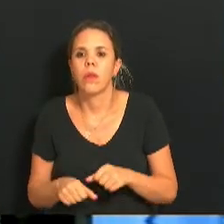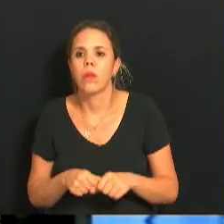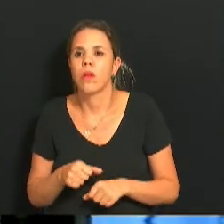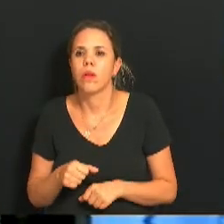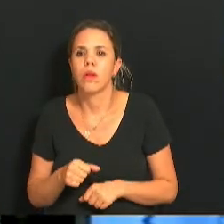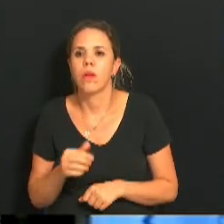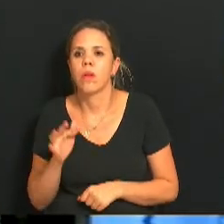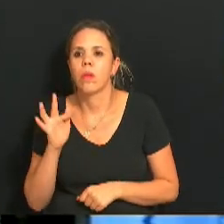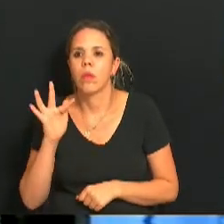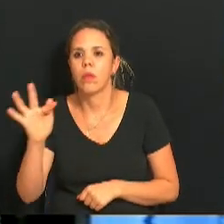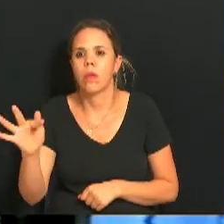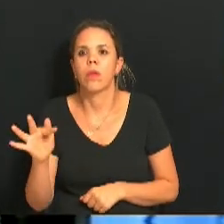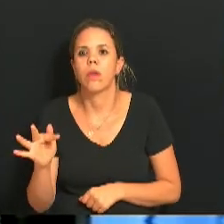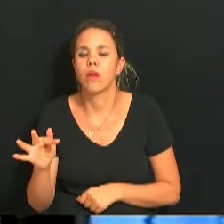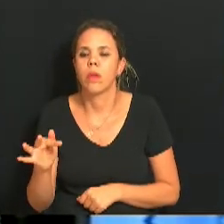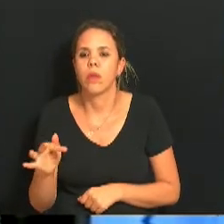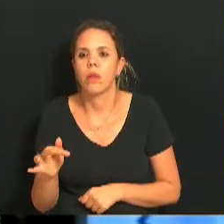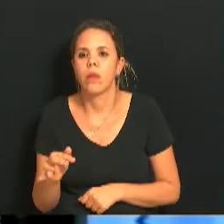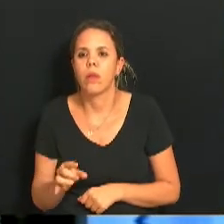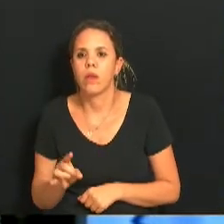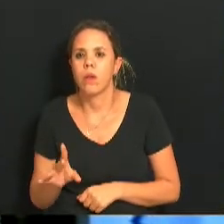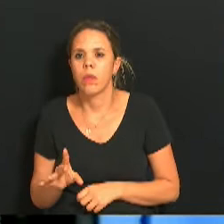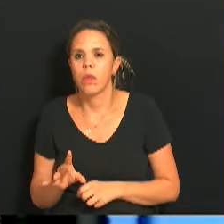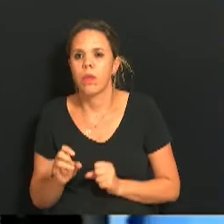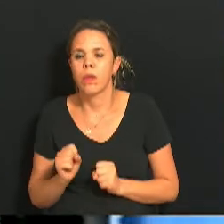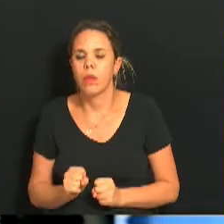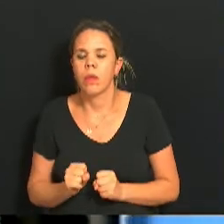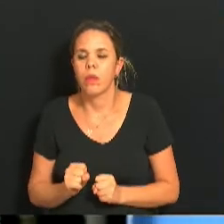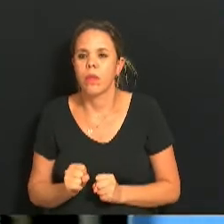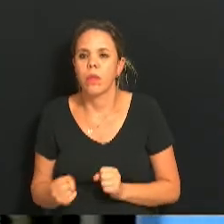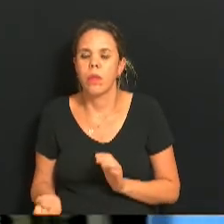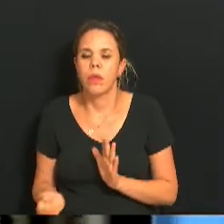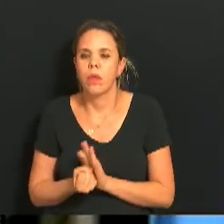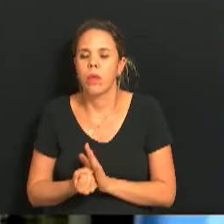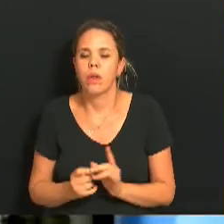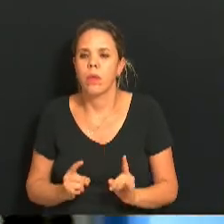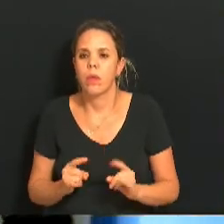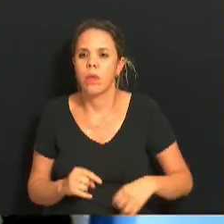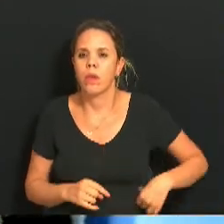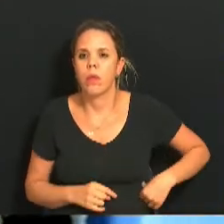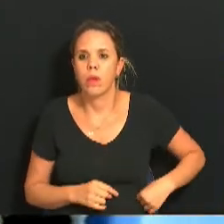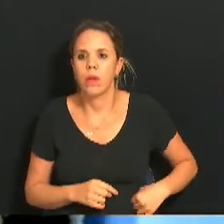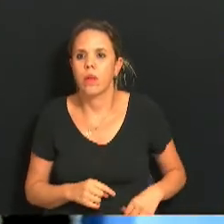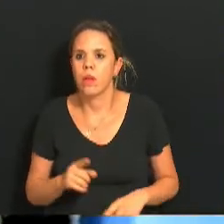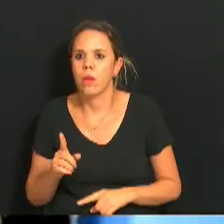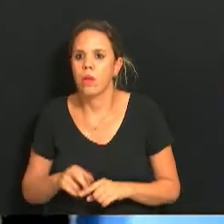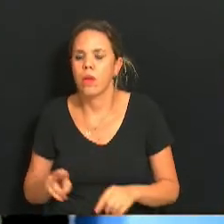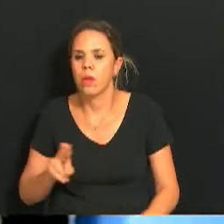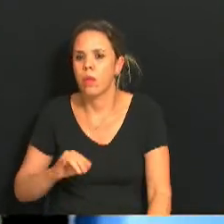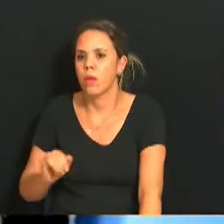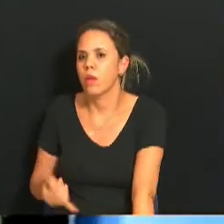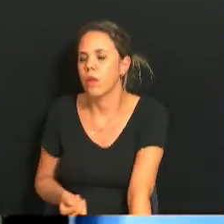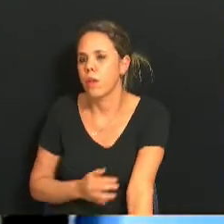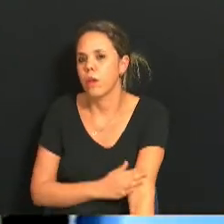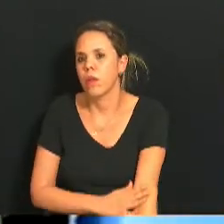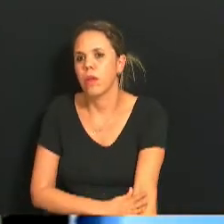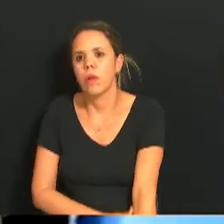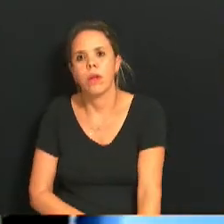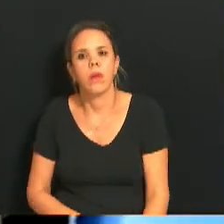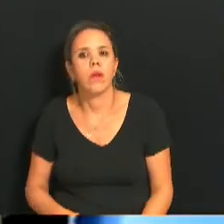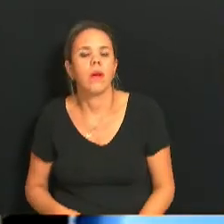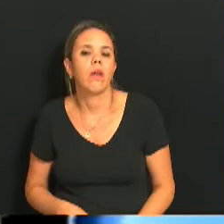gerações futuras e não só é possível que a gente Tome o b e tem a materialidade você já imóvel